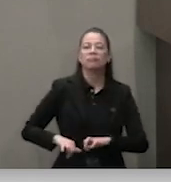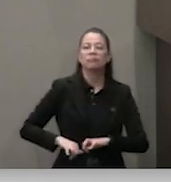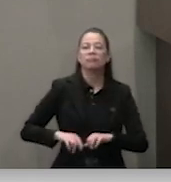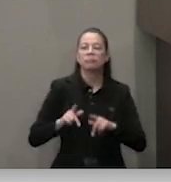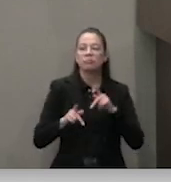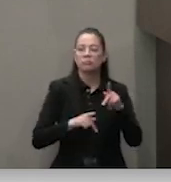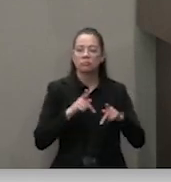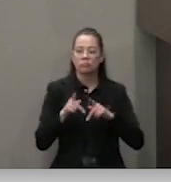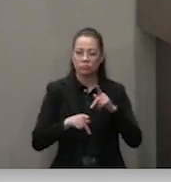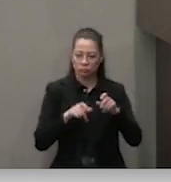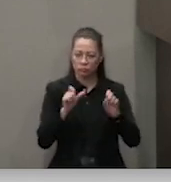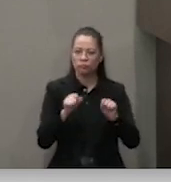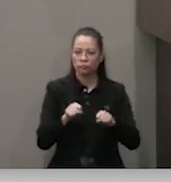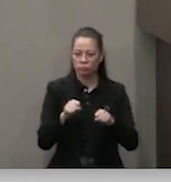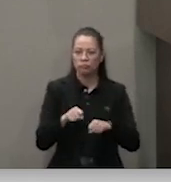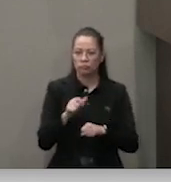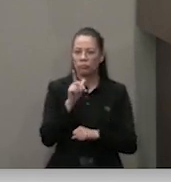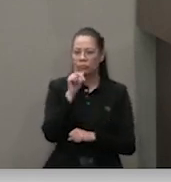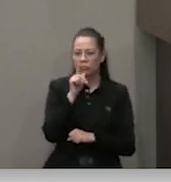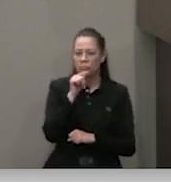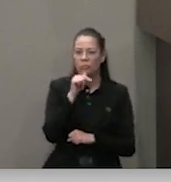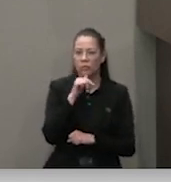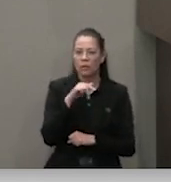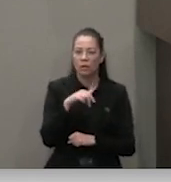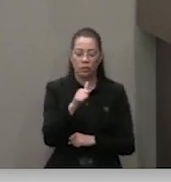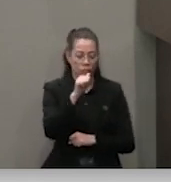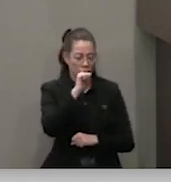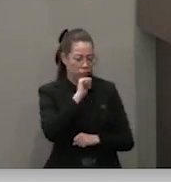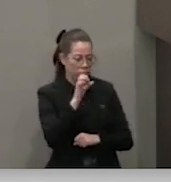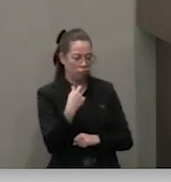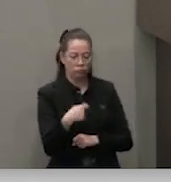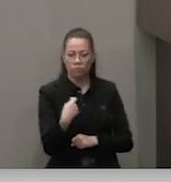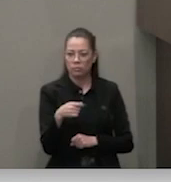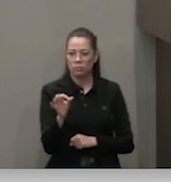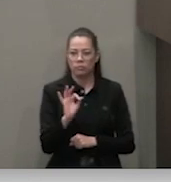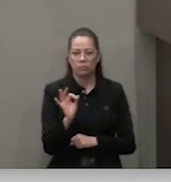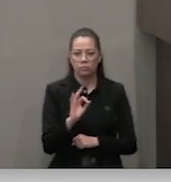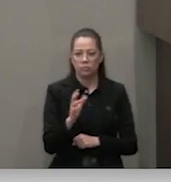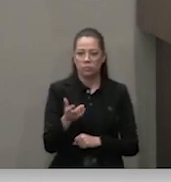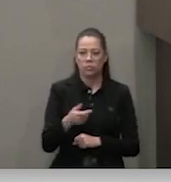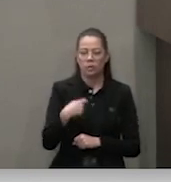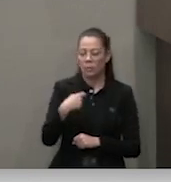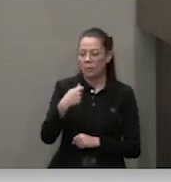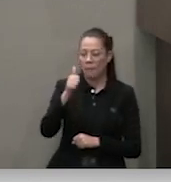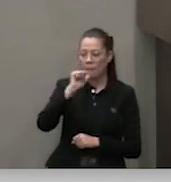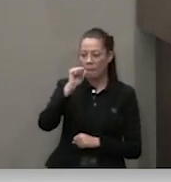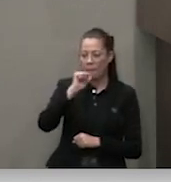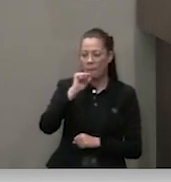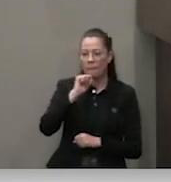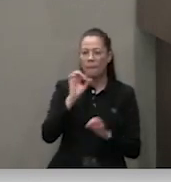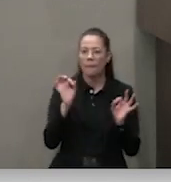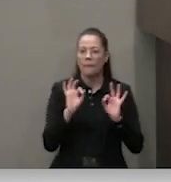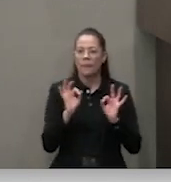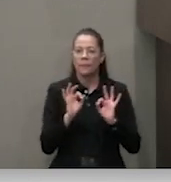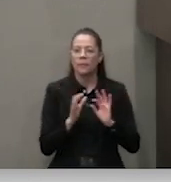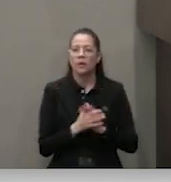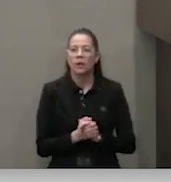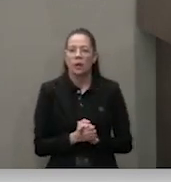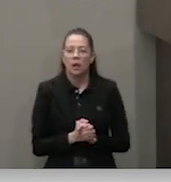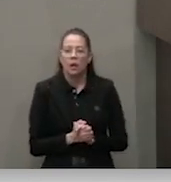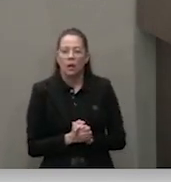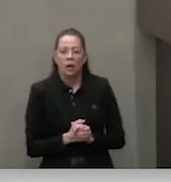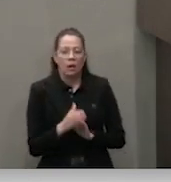o povo sim a água tá muito boa para quem não precisa tomar água da torneira para quem não precisa tomar água da da cor